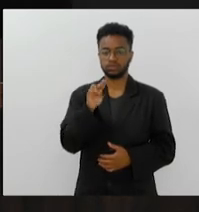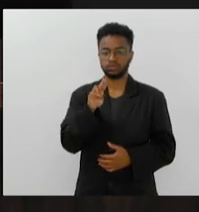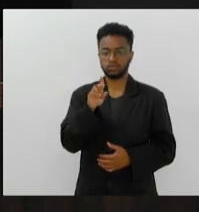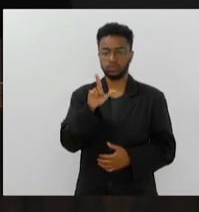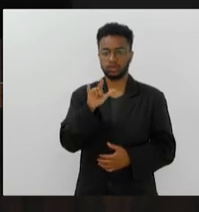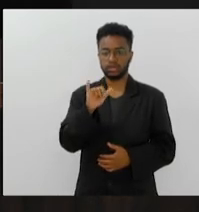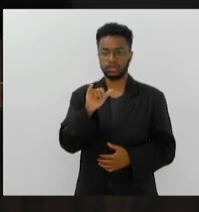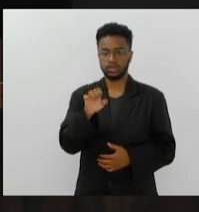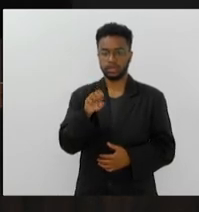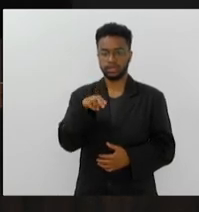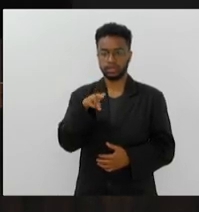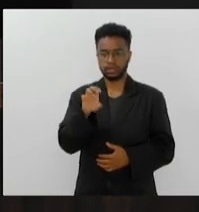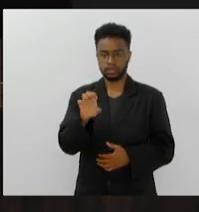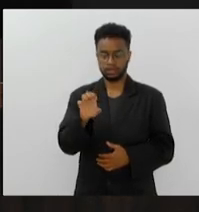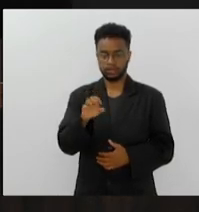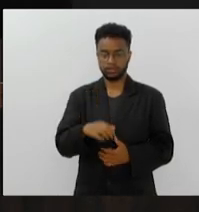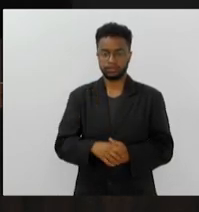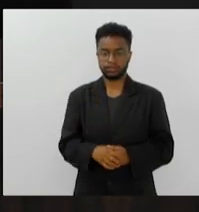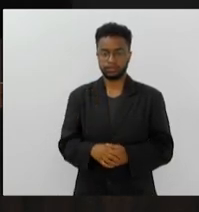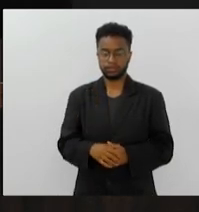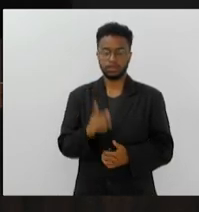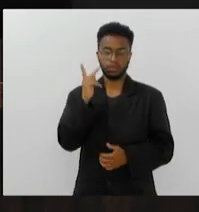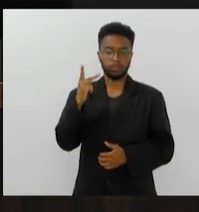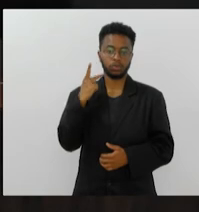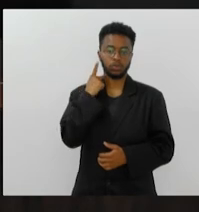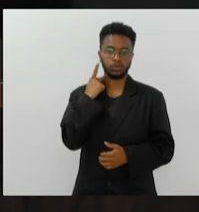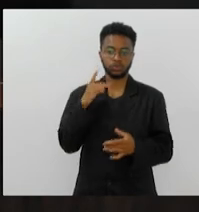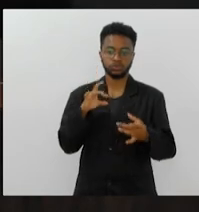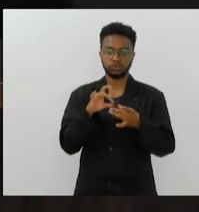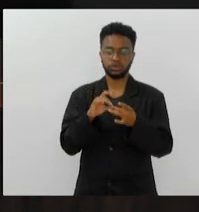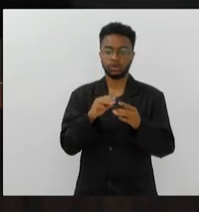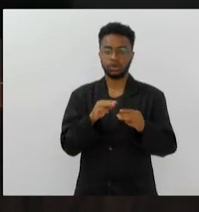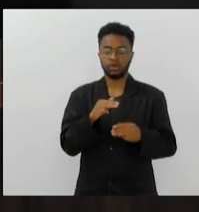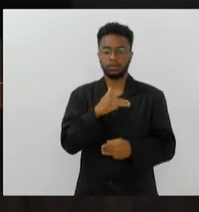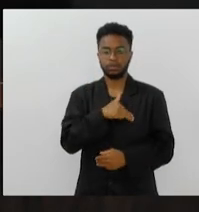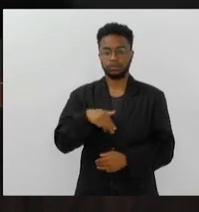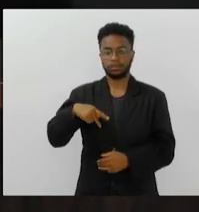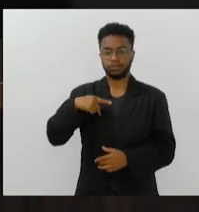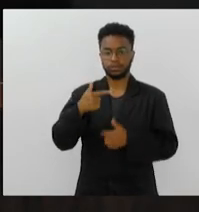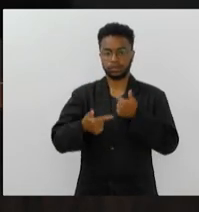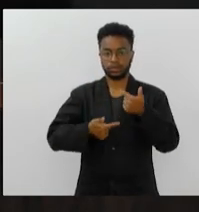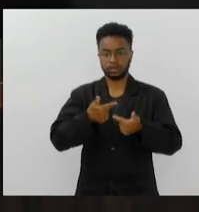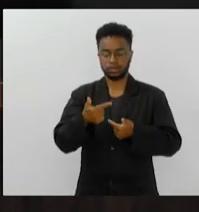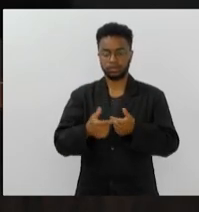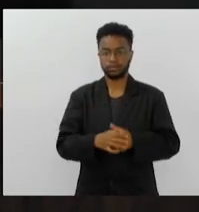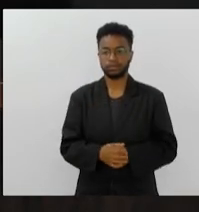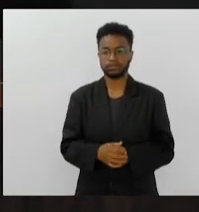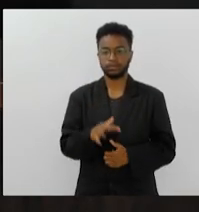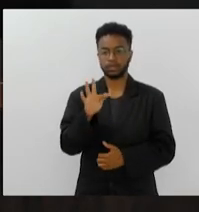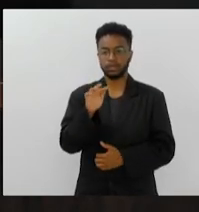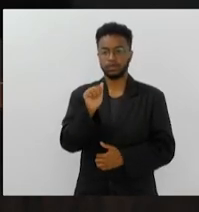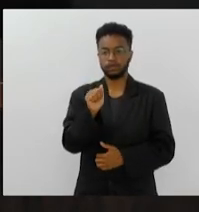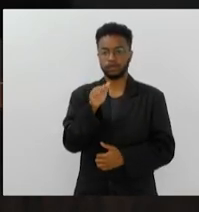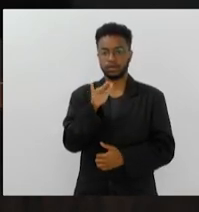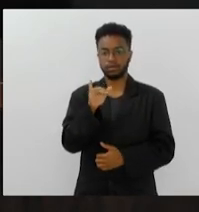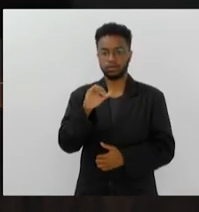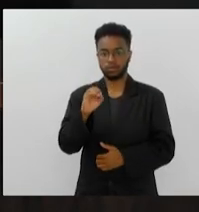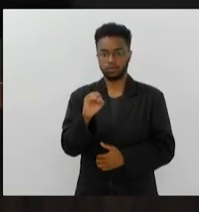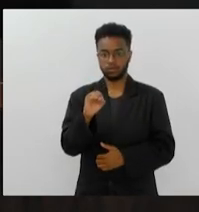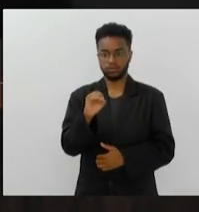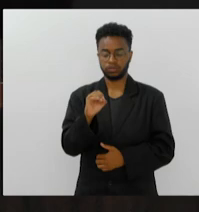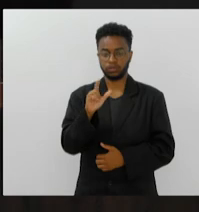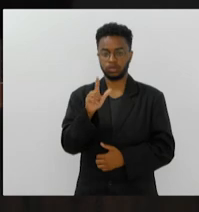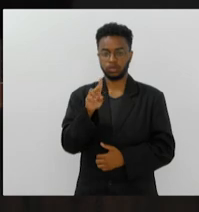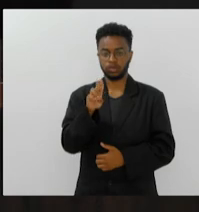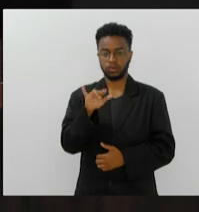Juliene Mombelli, procuradora do Ministério Público do Trabalho. Fábio Luiz